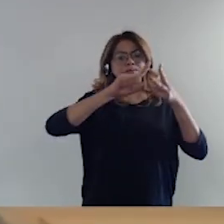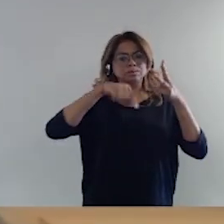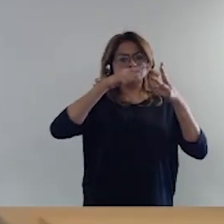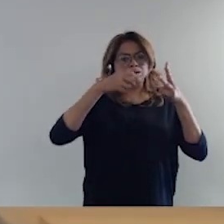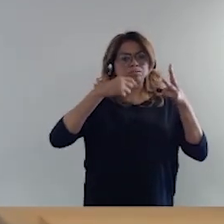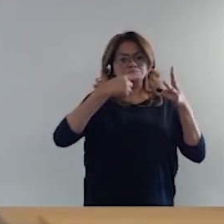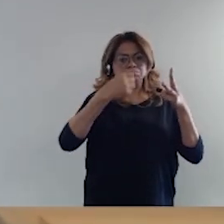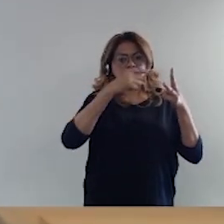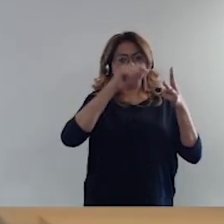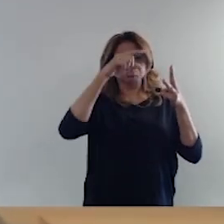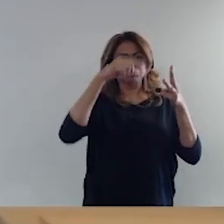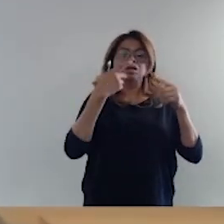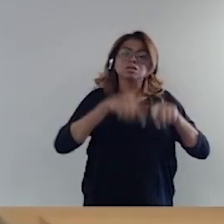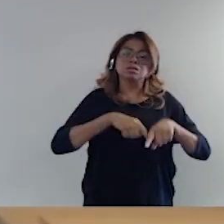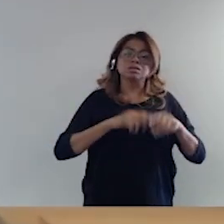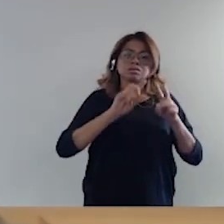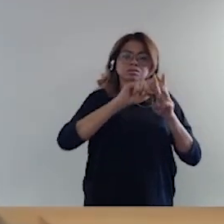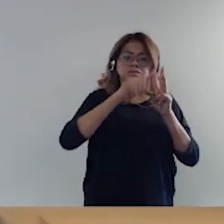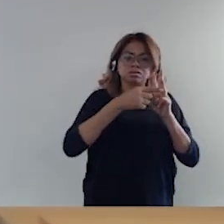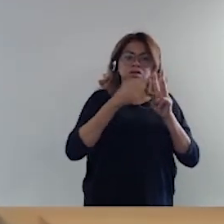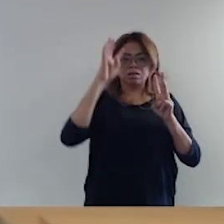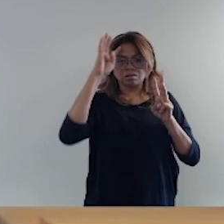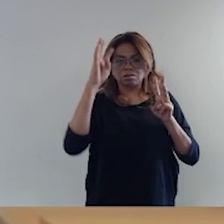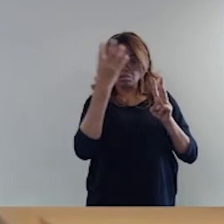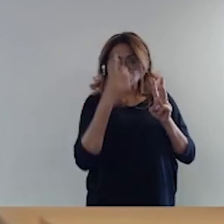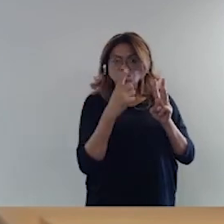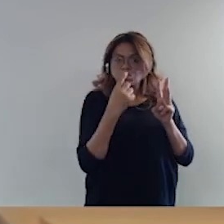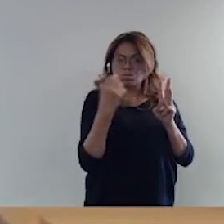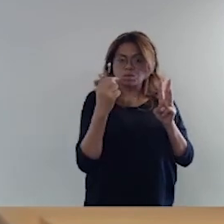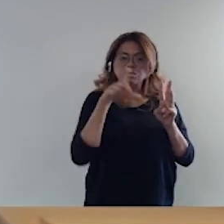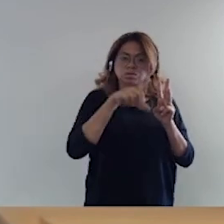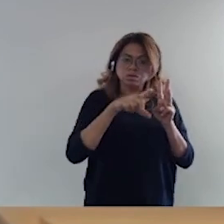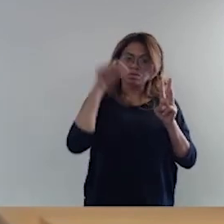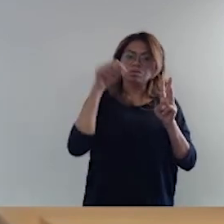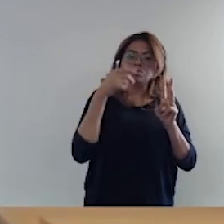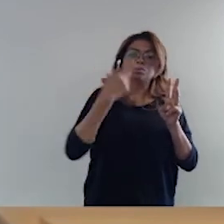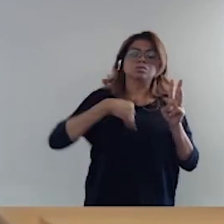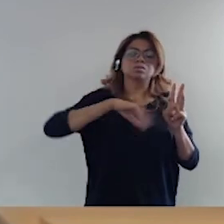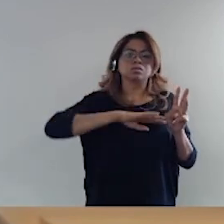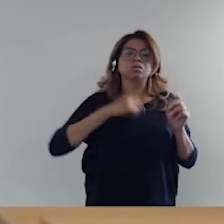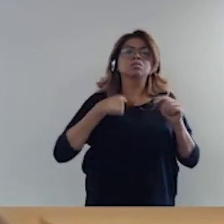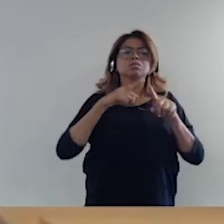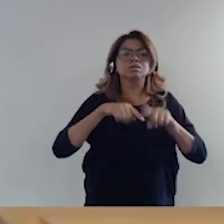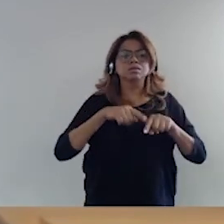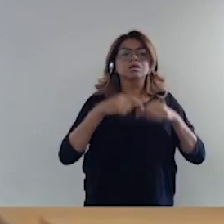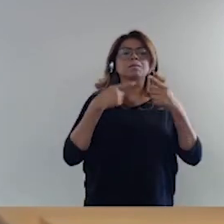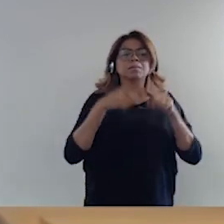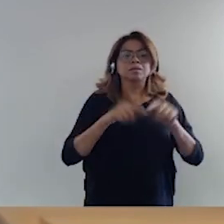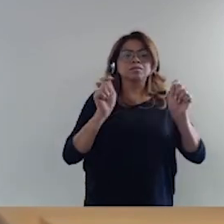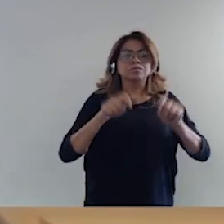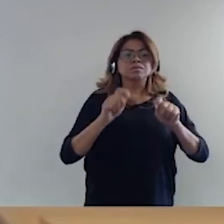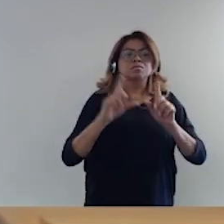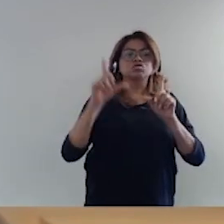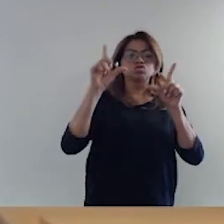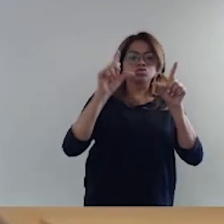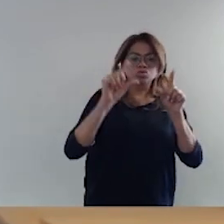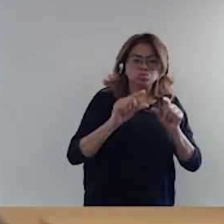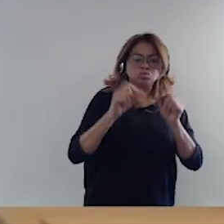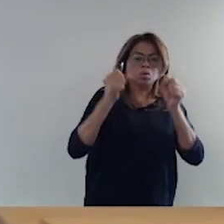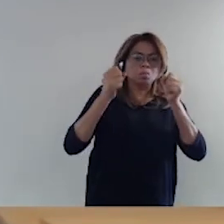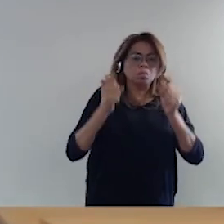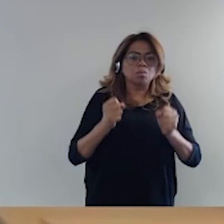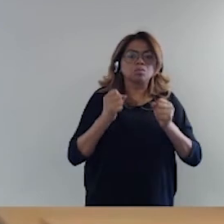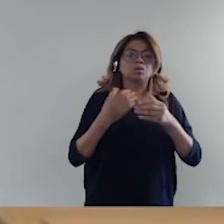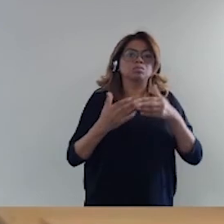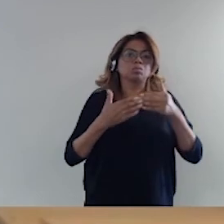3 decisões, que foram decisões que, evidentemente, sempre que se limita o poder, traz algum